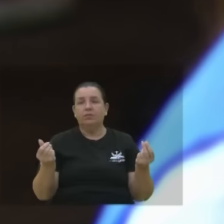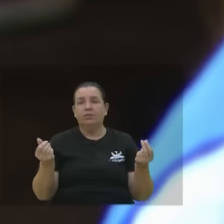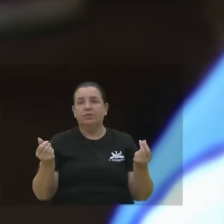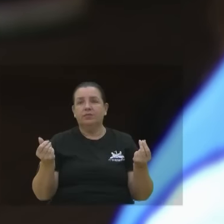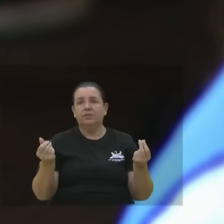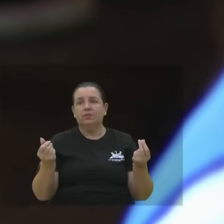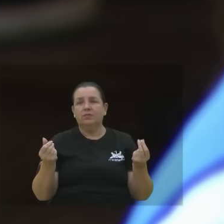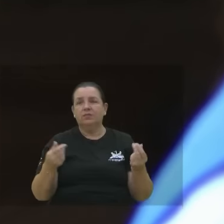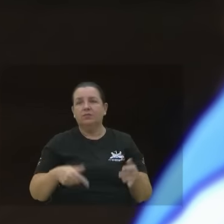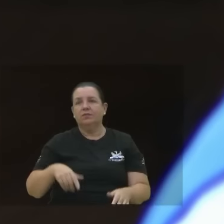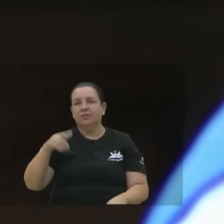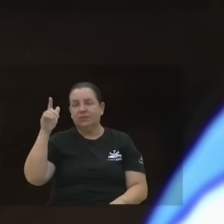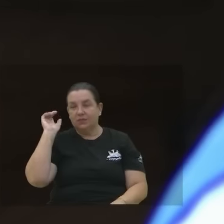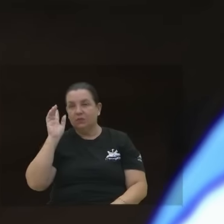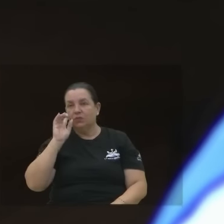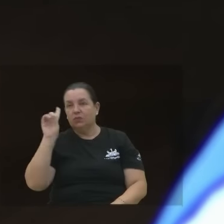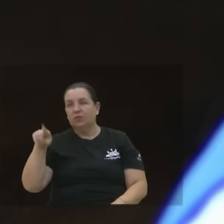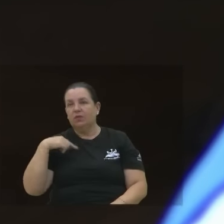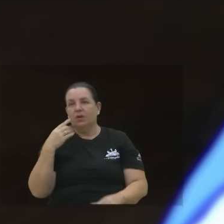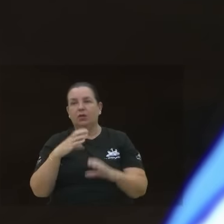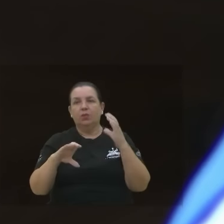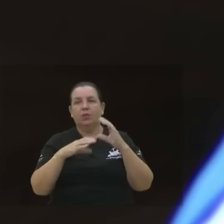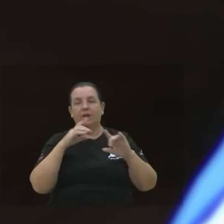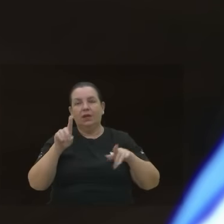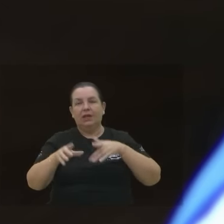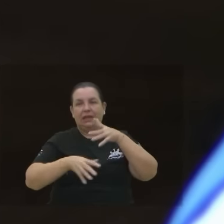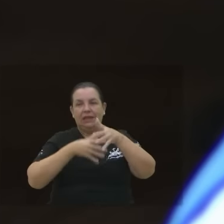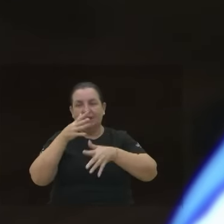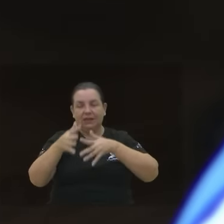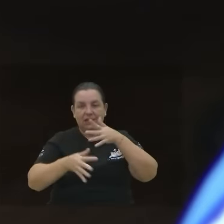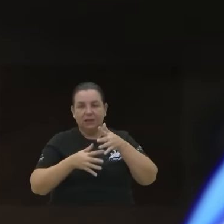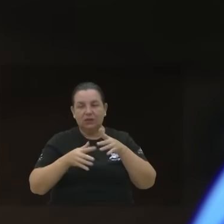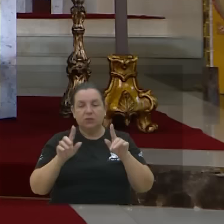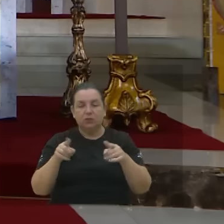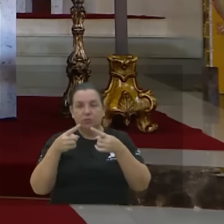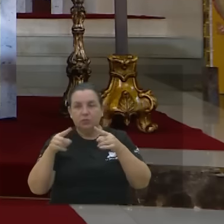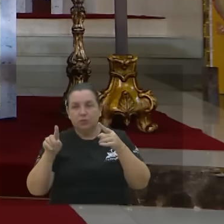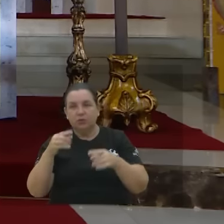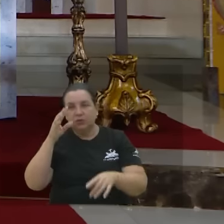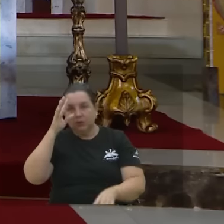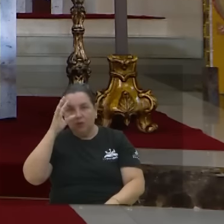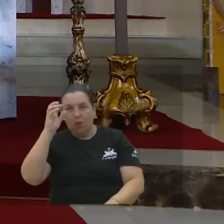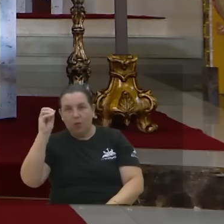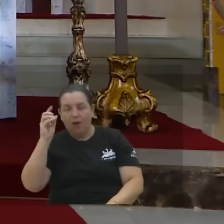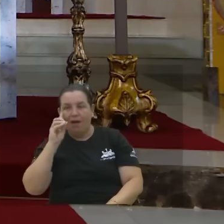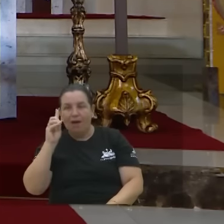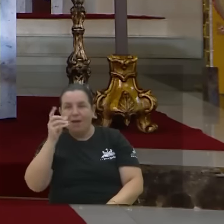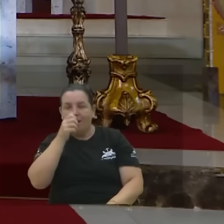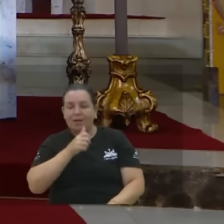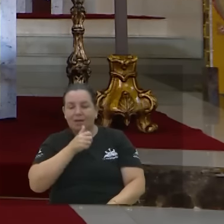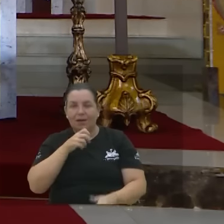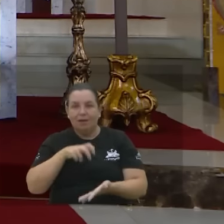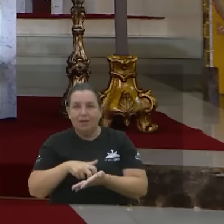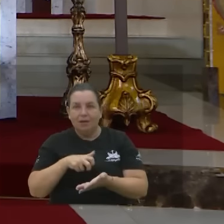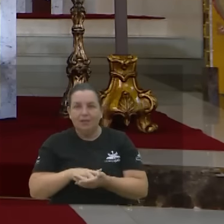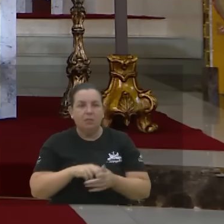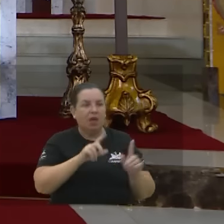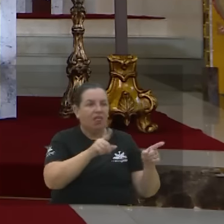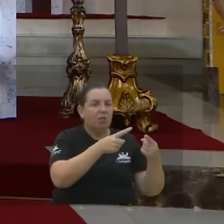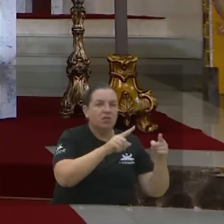Era outro dia que nós estávamos cantando música de quaresma. Era outro dia que era música de